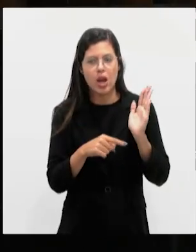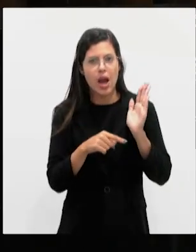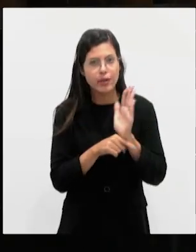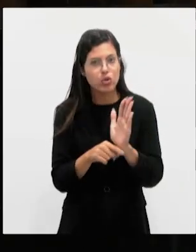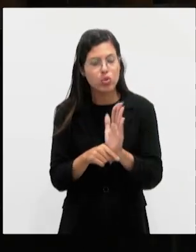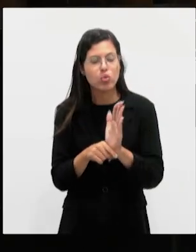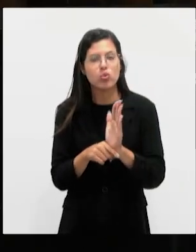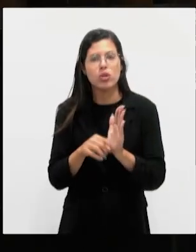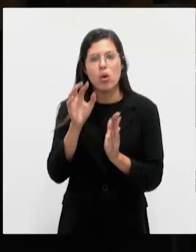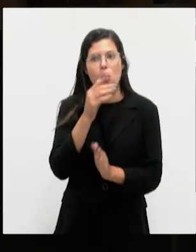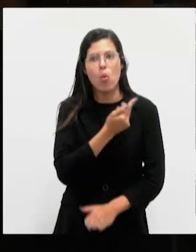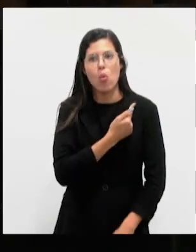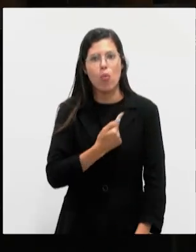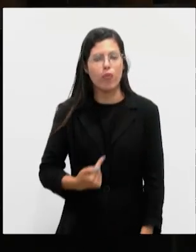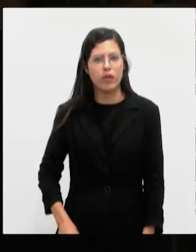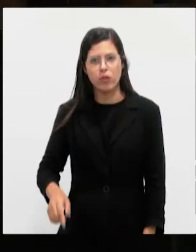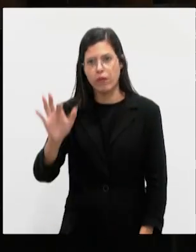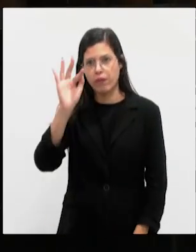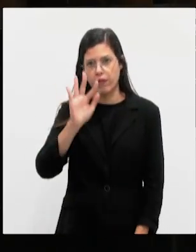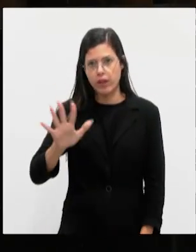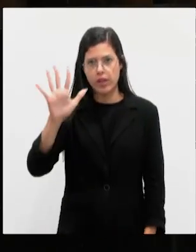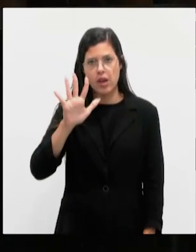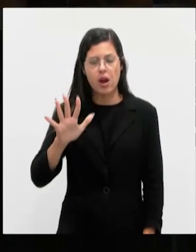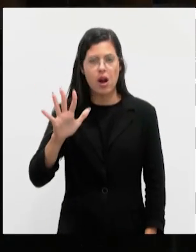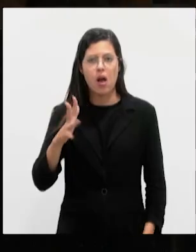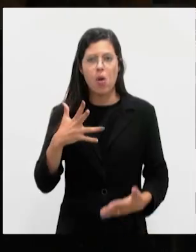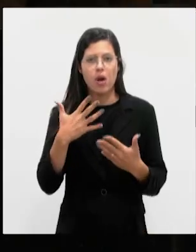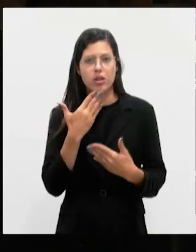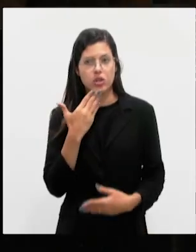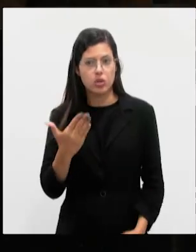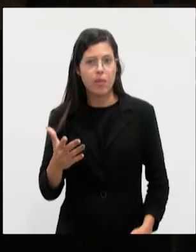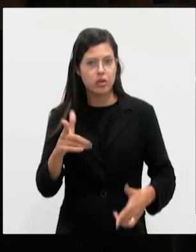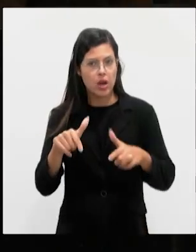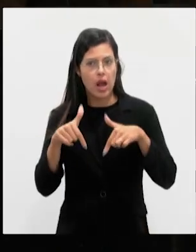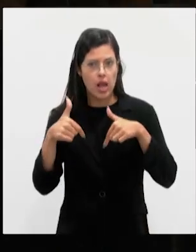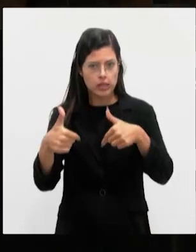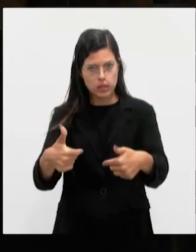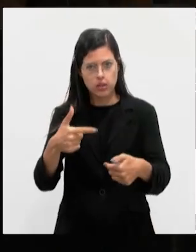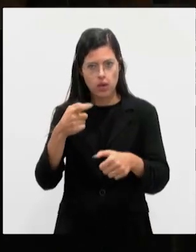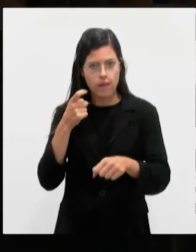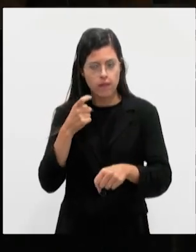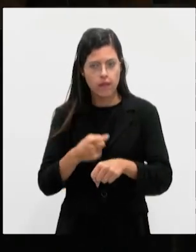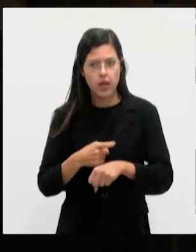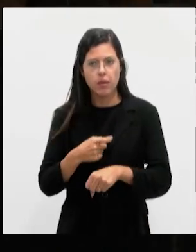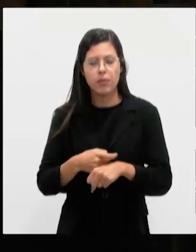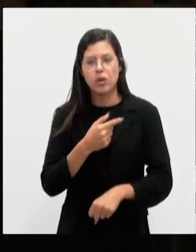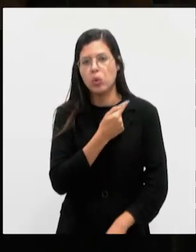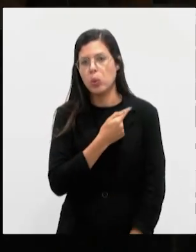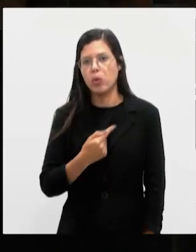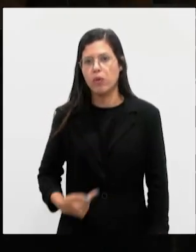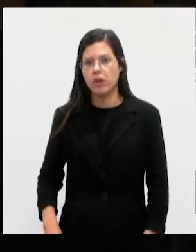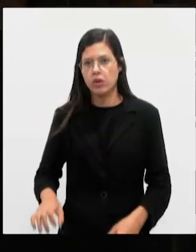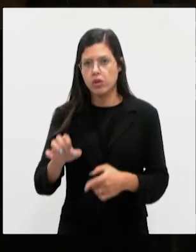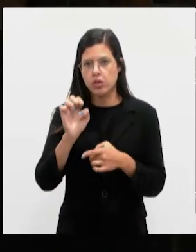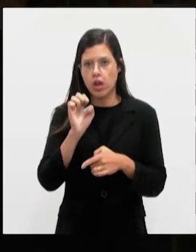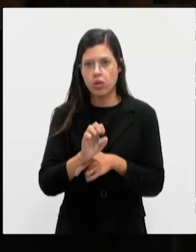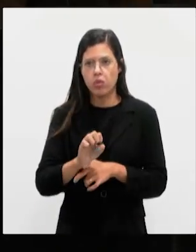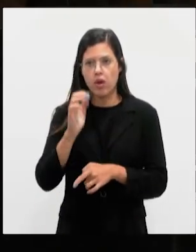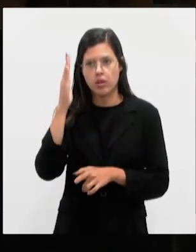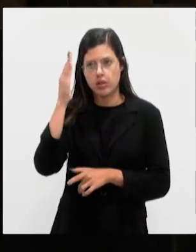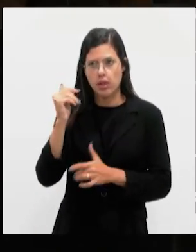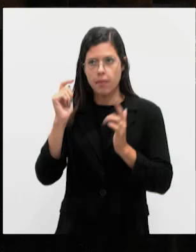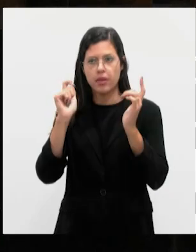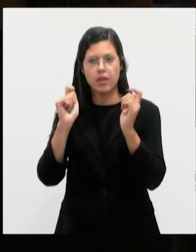governo federal, a gente clama por ações firmes do governo estadual, sabe da